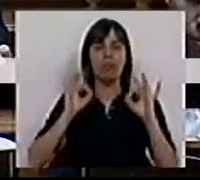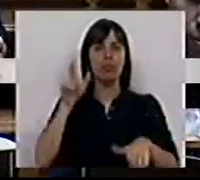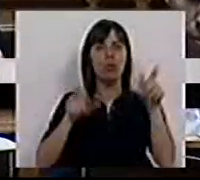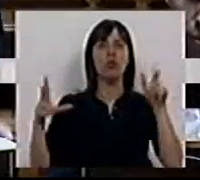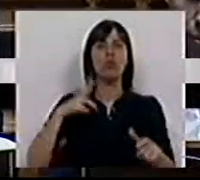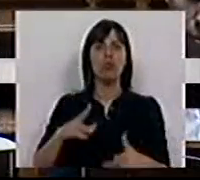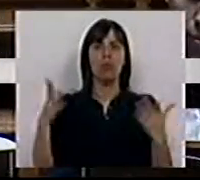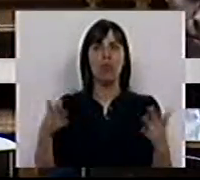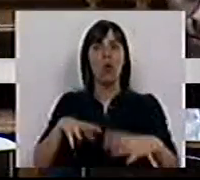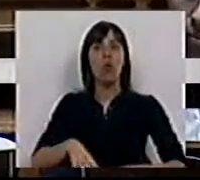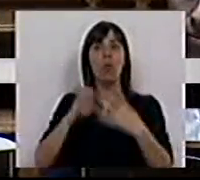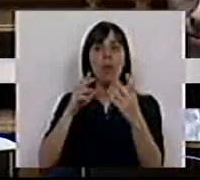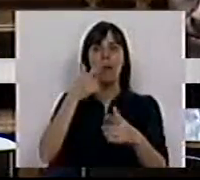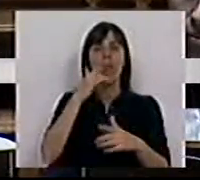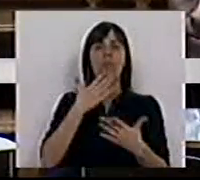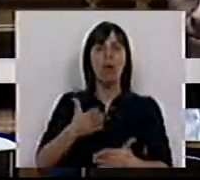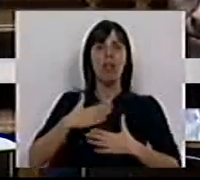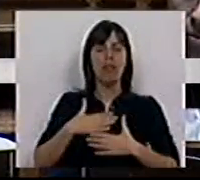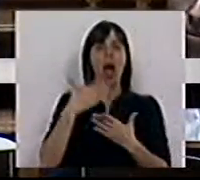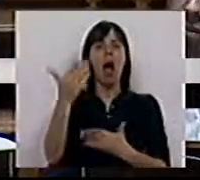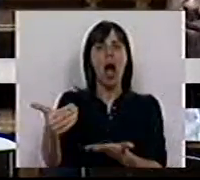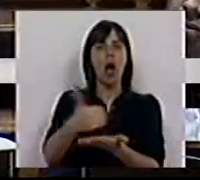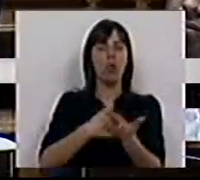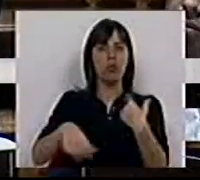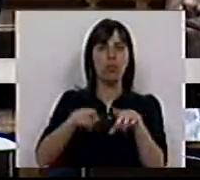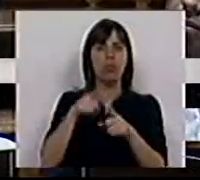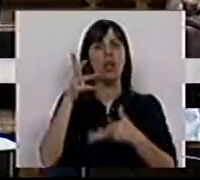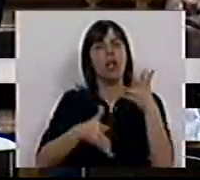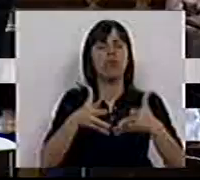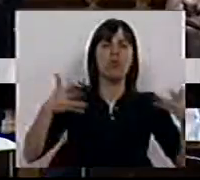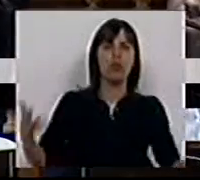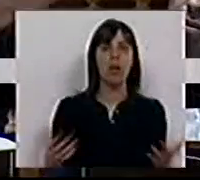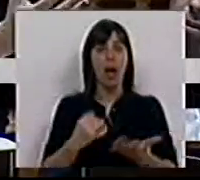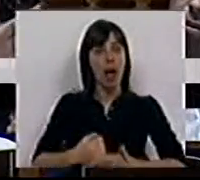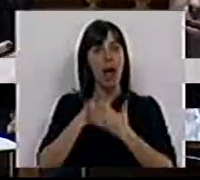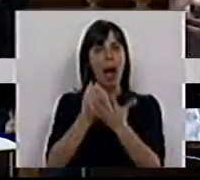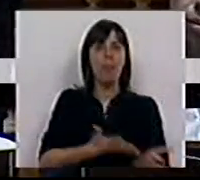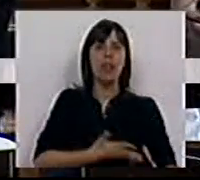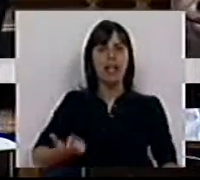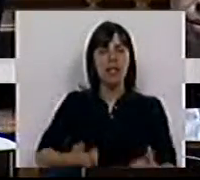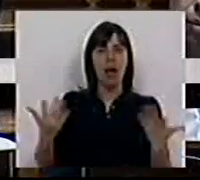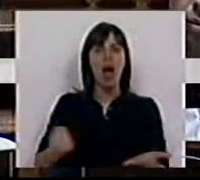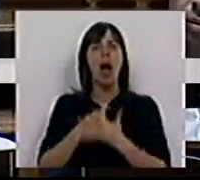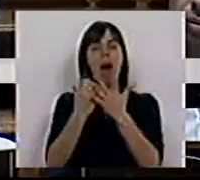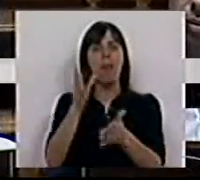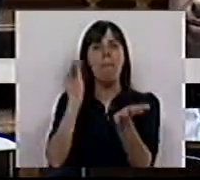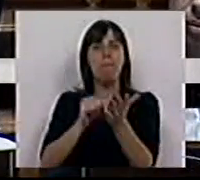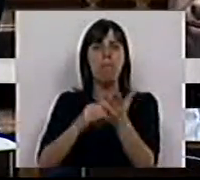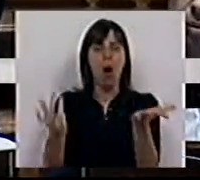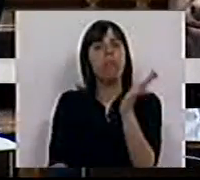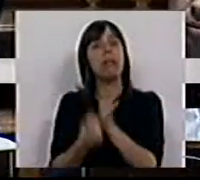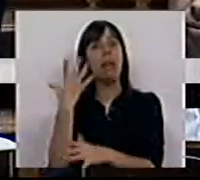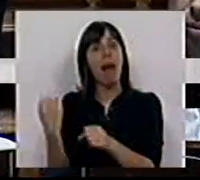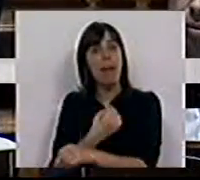os portugueses. É o confronto que nos permite ter recursos para uma política industrial, para apoiar os desempregados, para apoiar os pobres, para